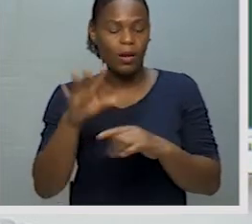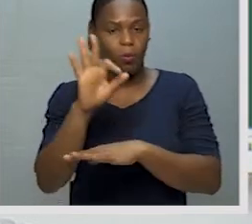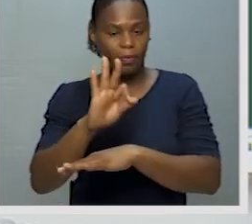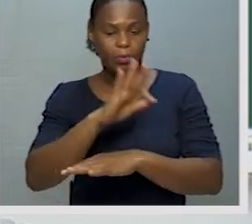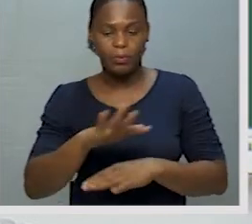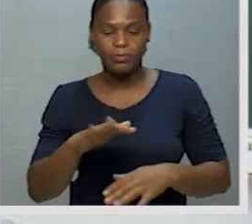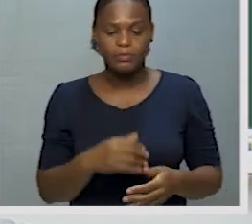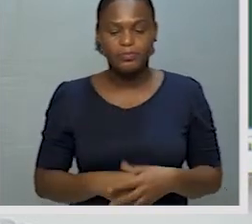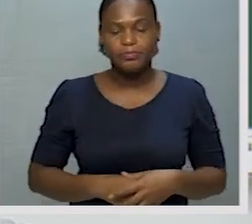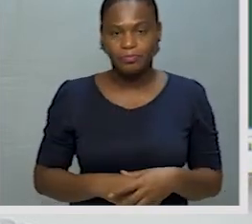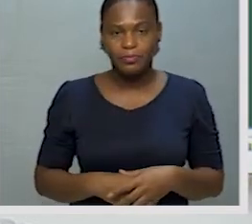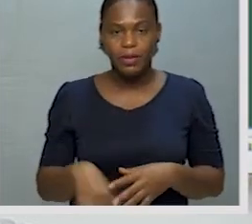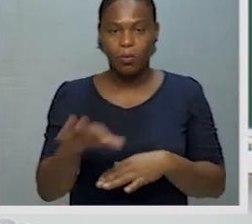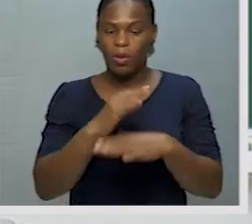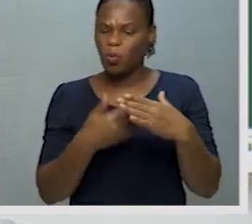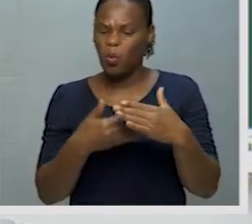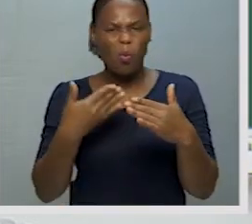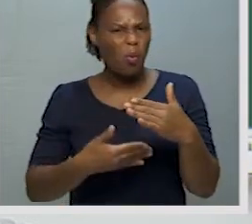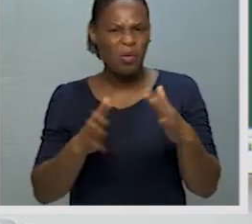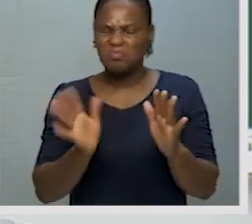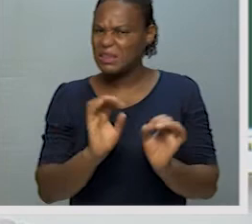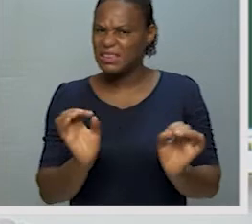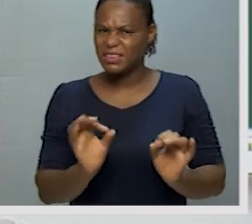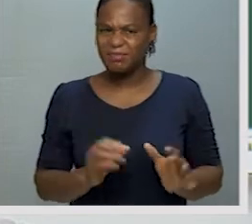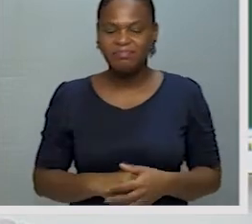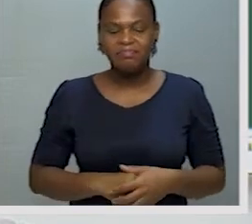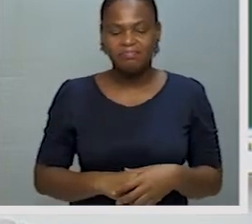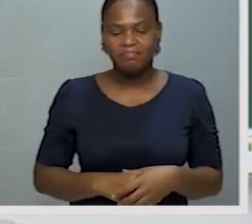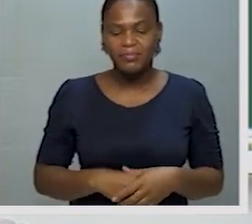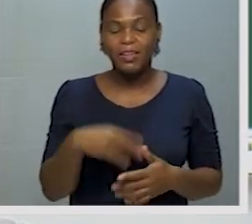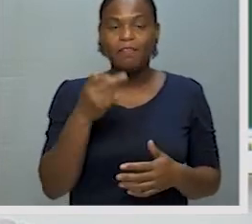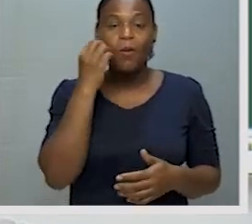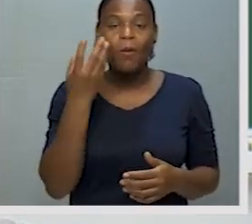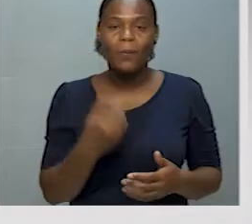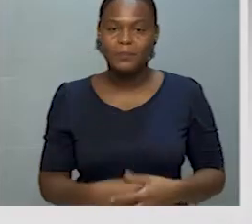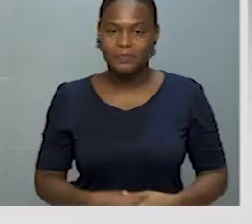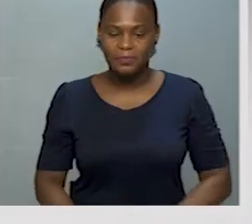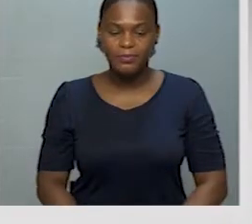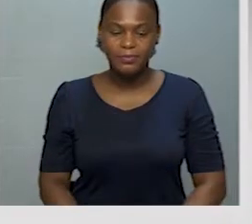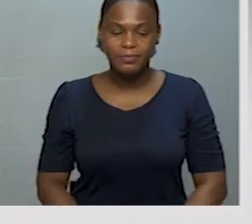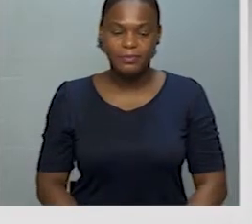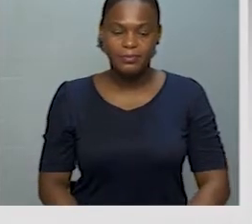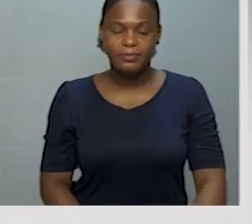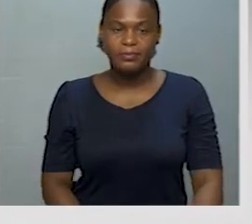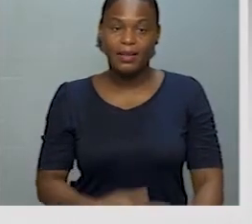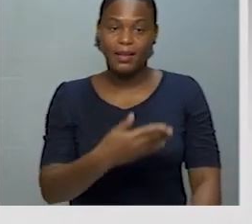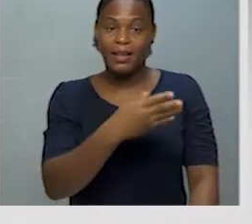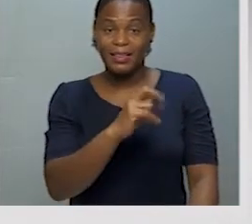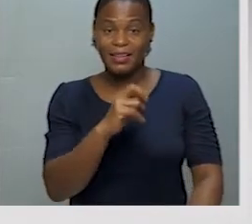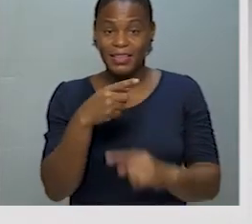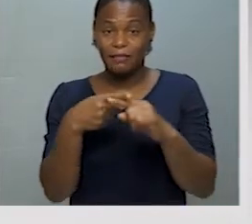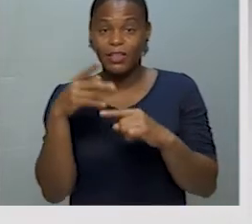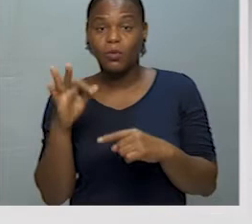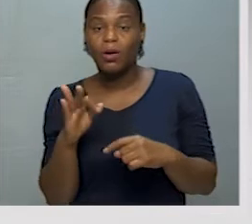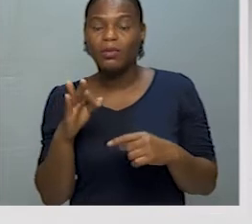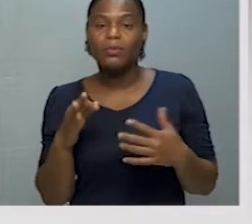é 4 sobre 1. Mas 1 não precisamos colocar, tá bom? Então, o que é que vai ficar? 3